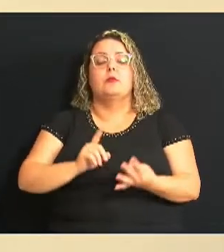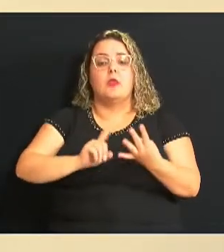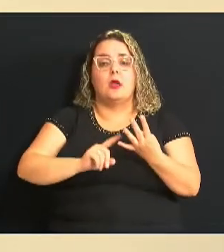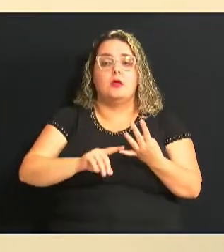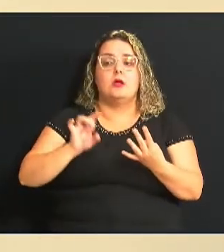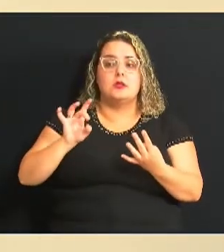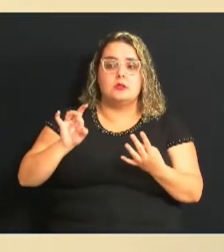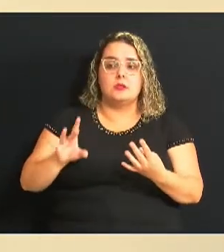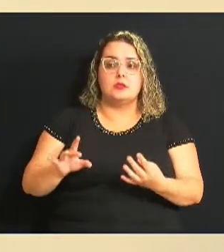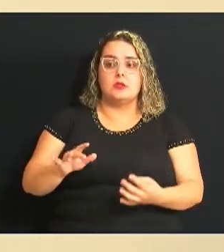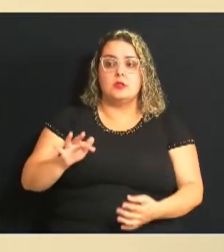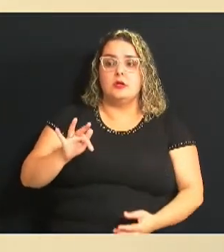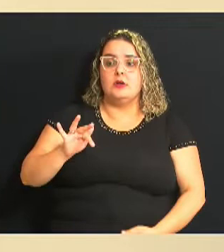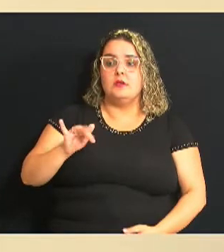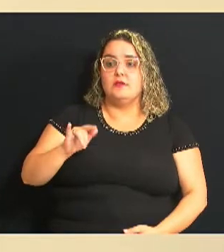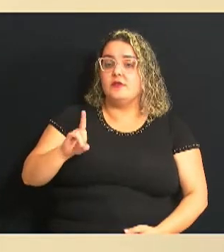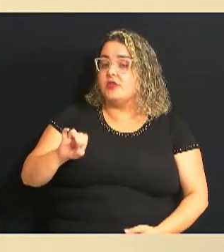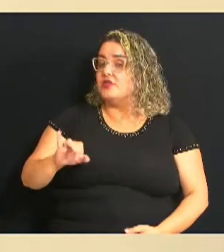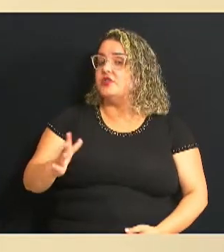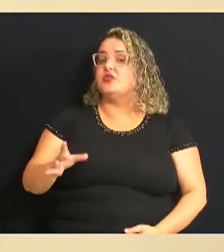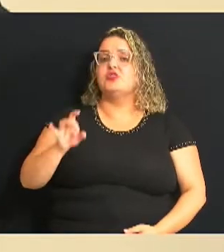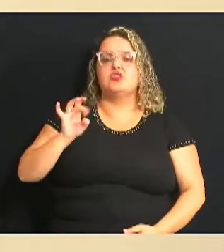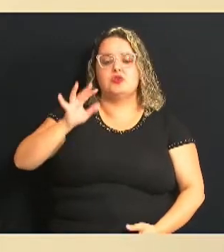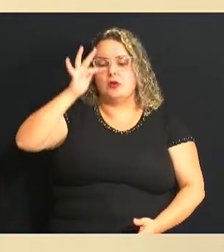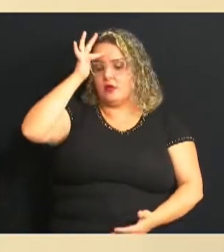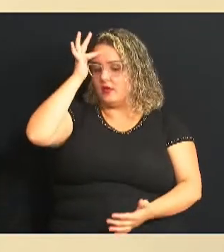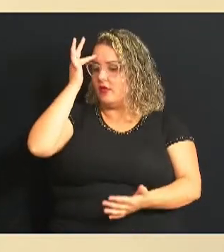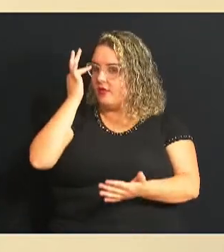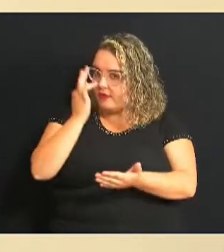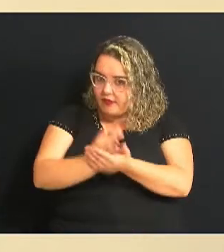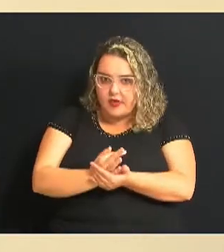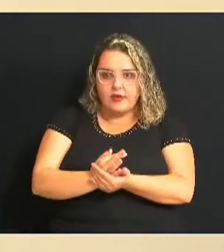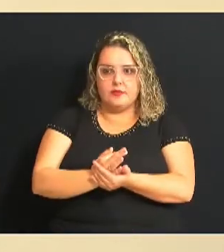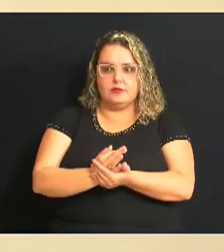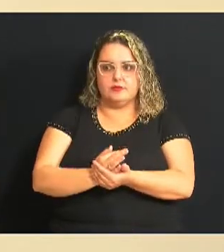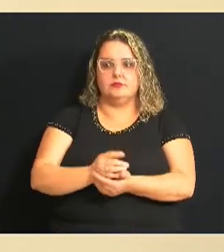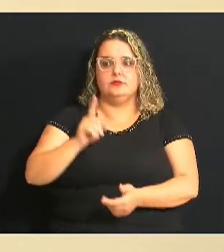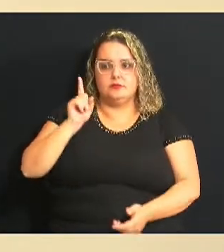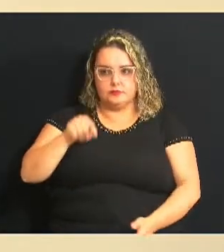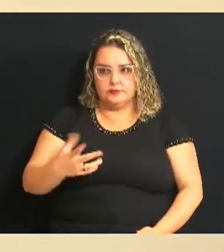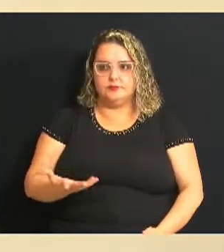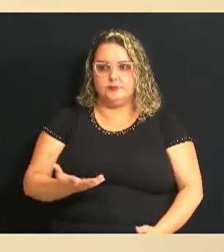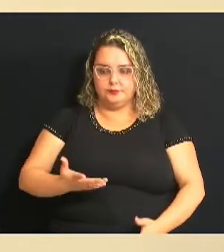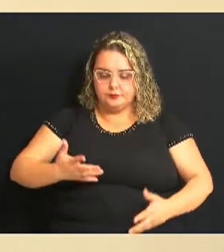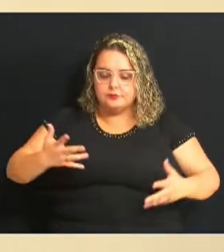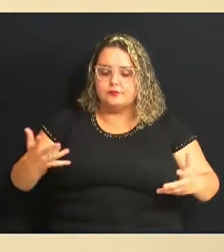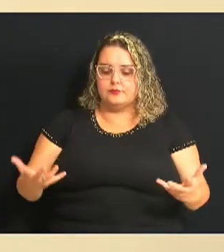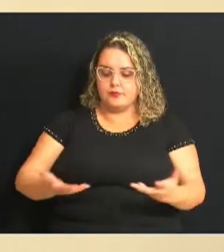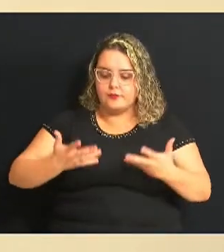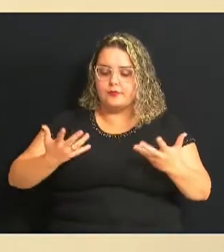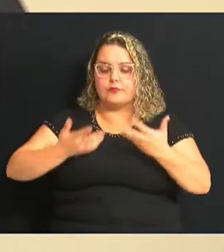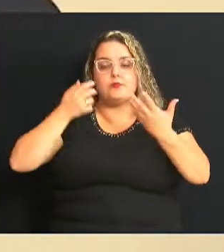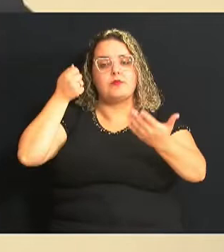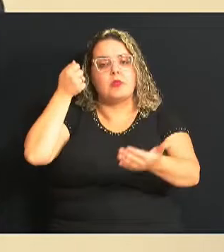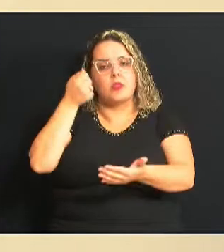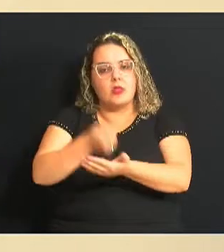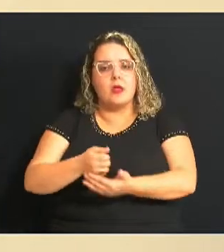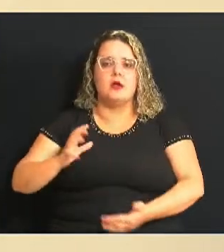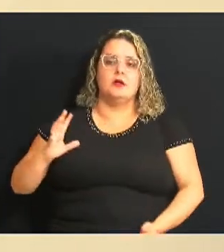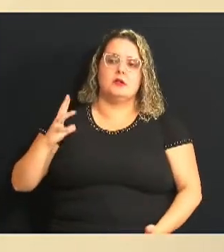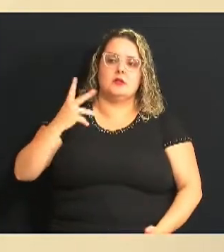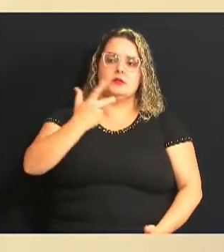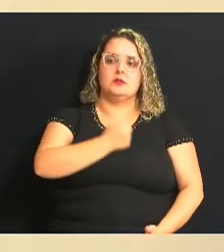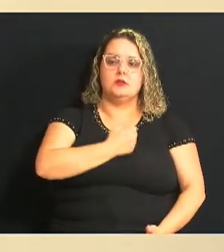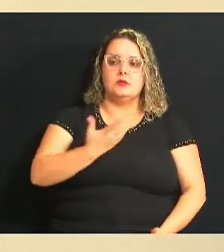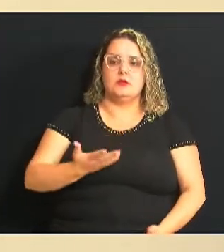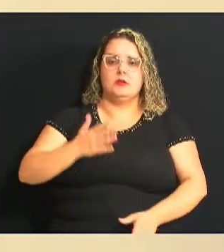sola fide, somente a fé. É o recurso que me dá, que me garante essa salvação. É o